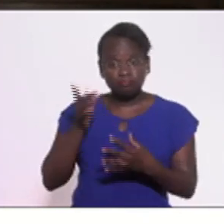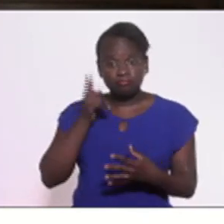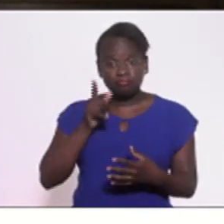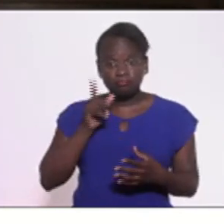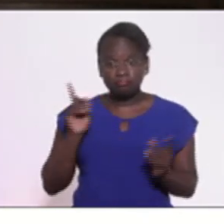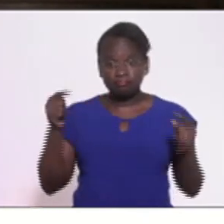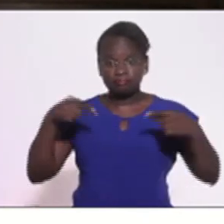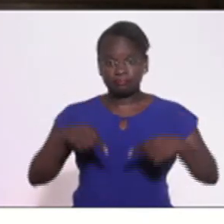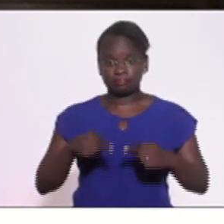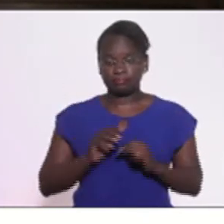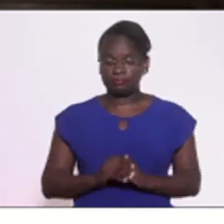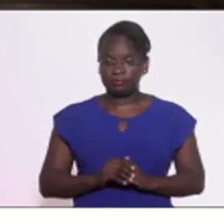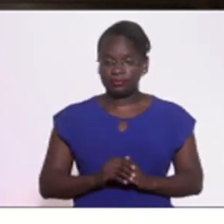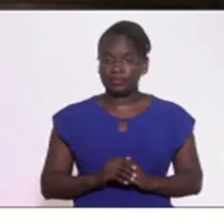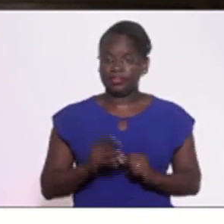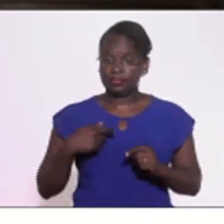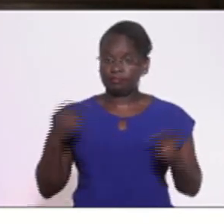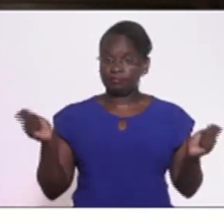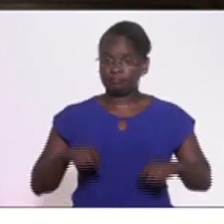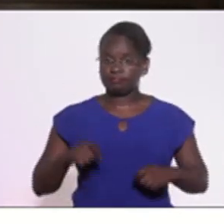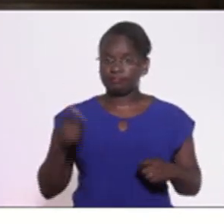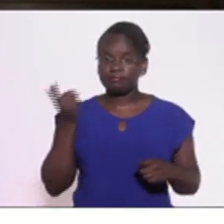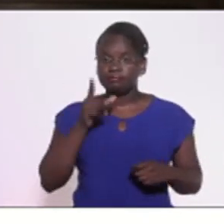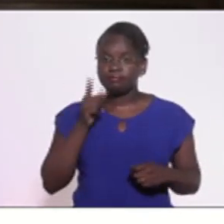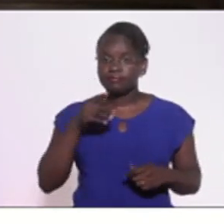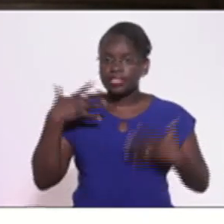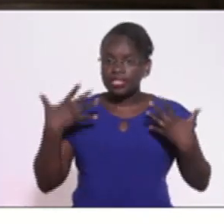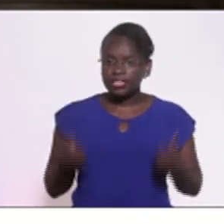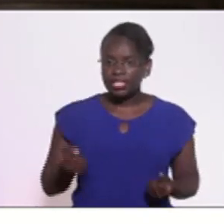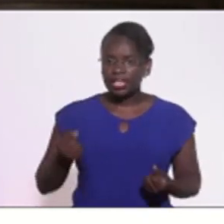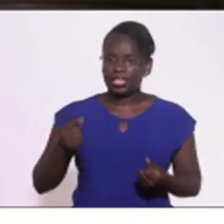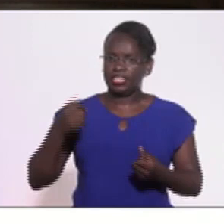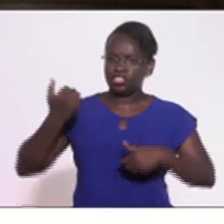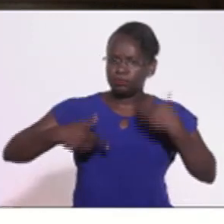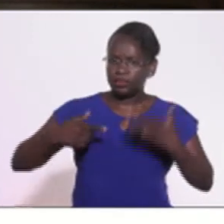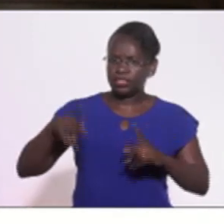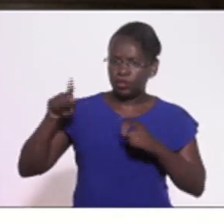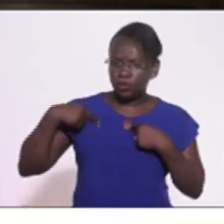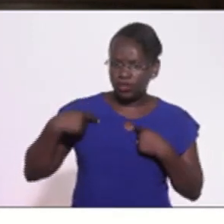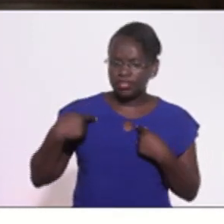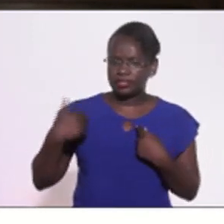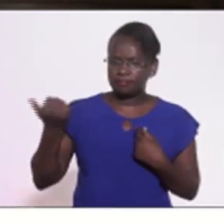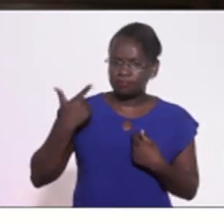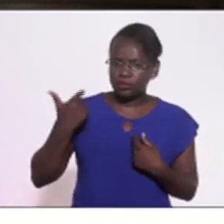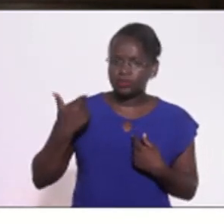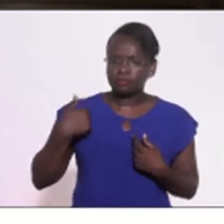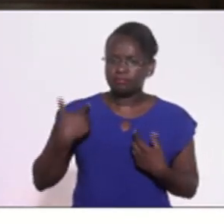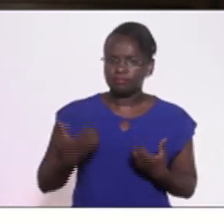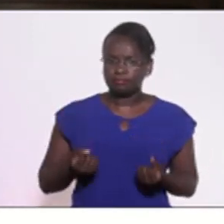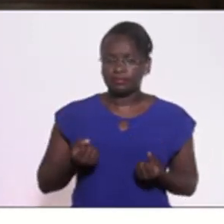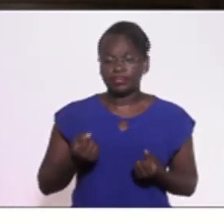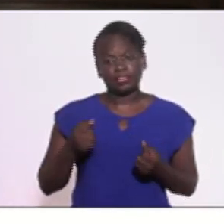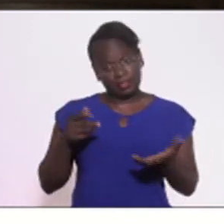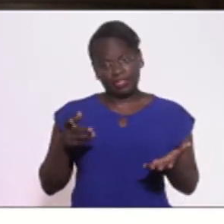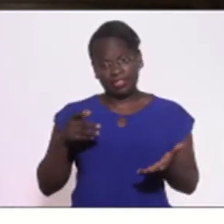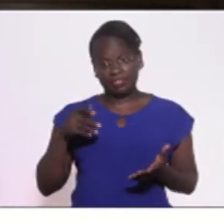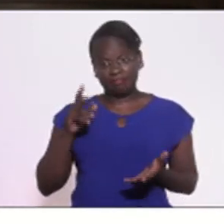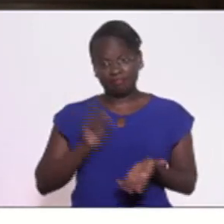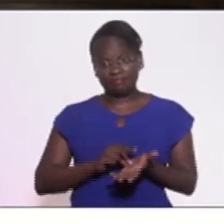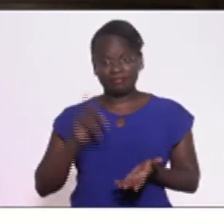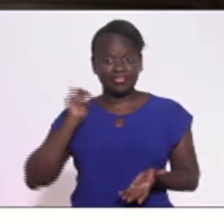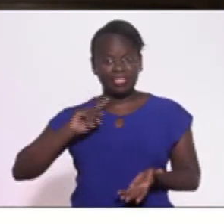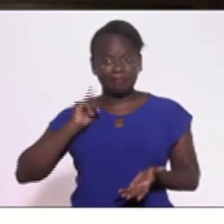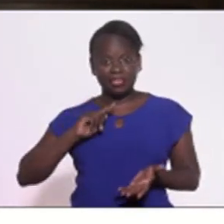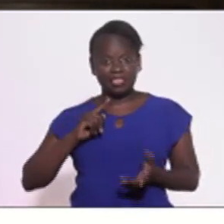é? A capacidade de aceitar críticas, né? Até o próprio Flamengo, que eu acho que